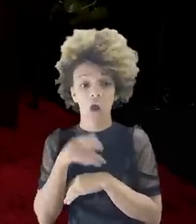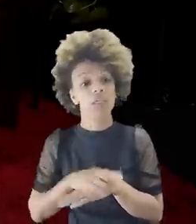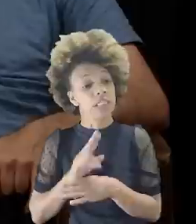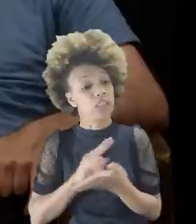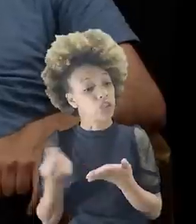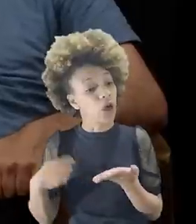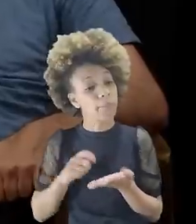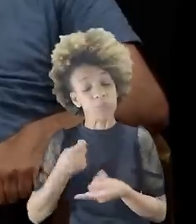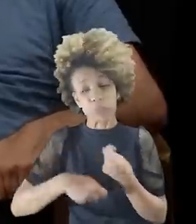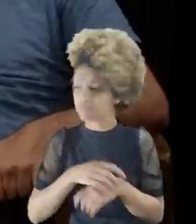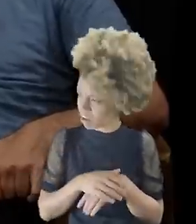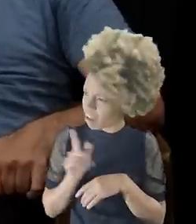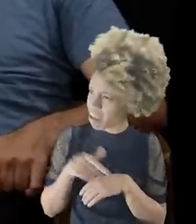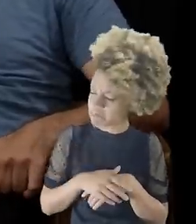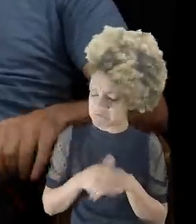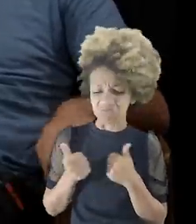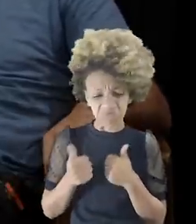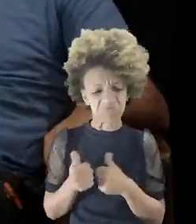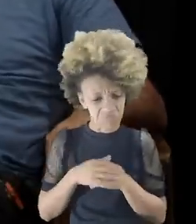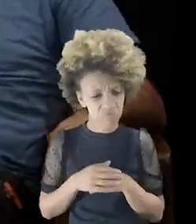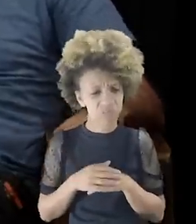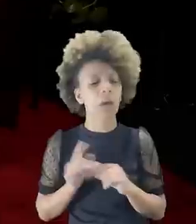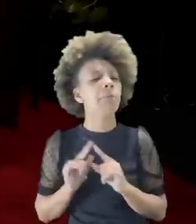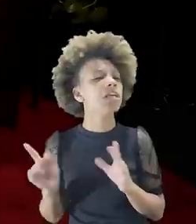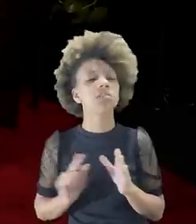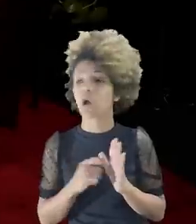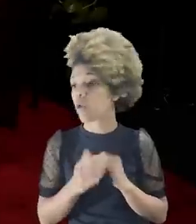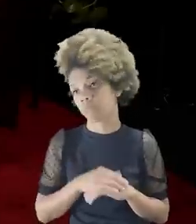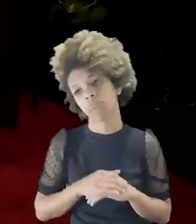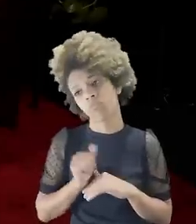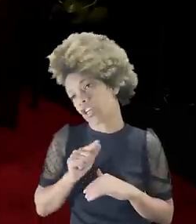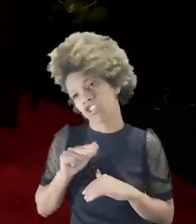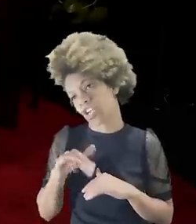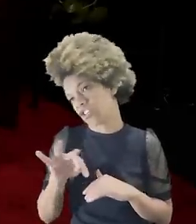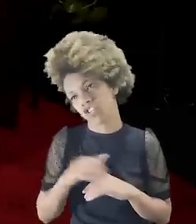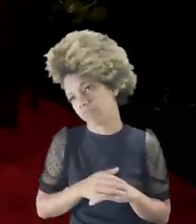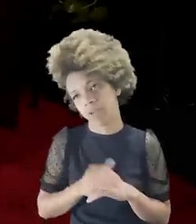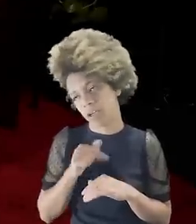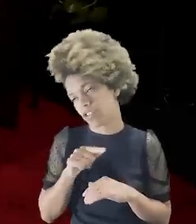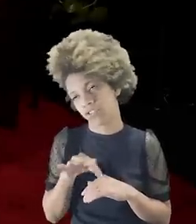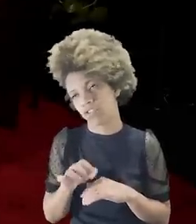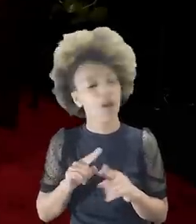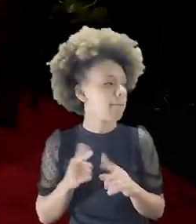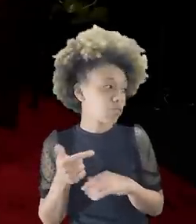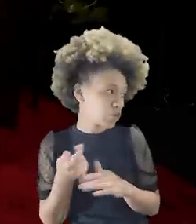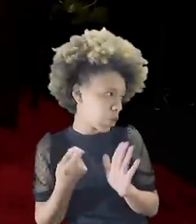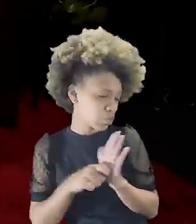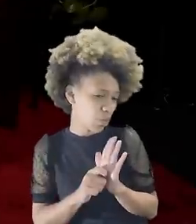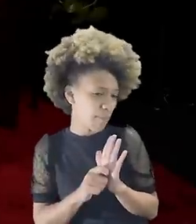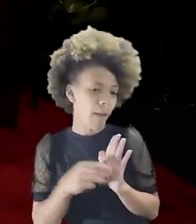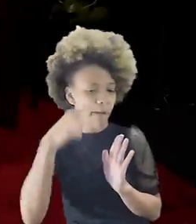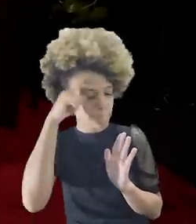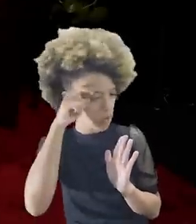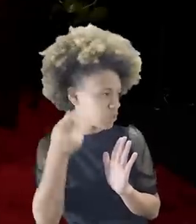jornalista falou ah seu nome direto oh que da hora gente colocou Mas então tem